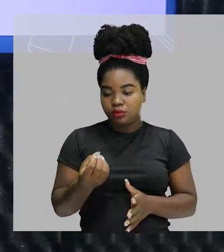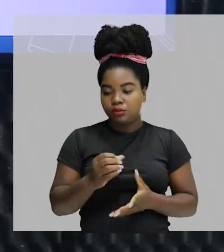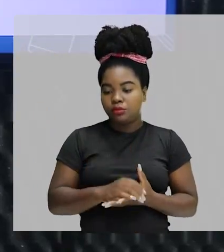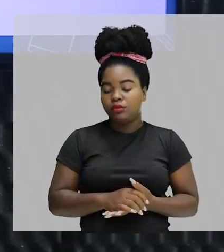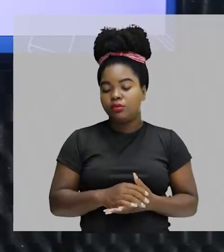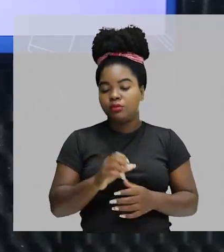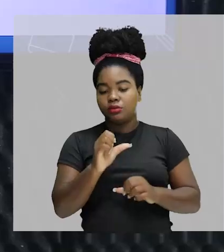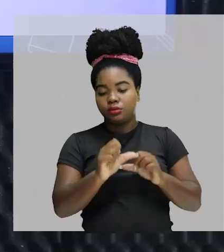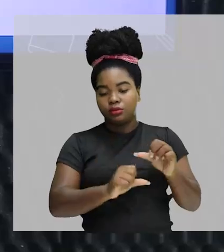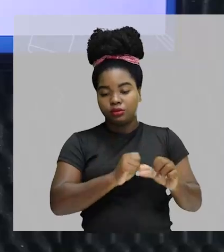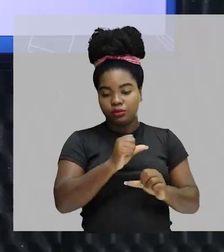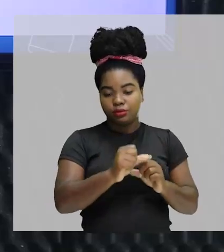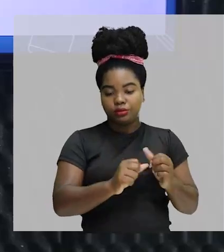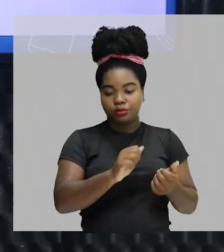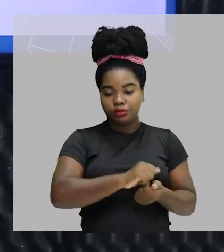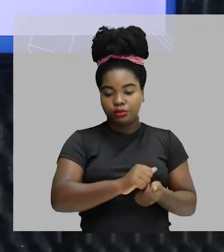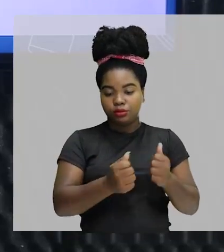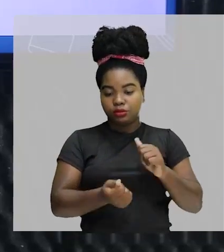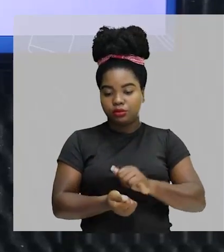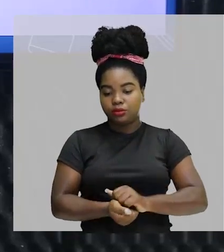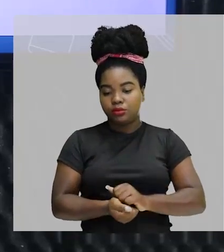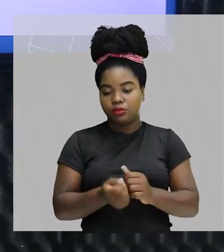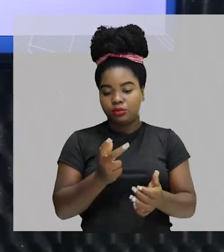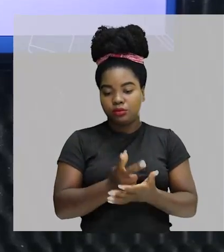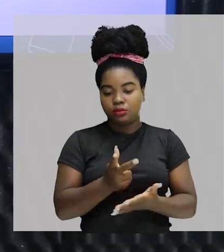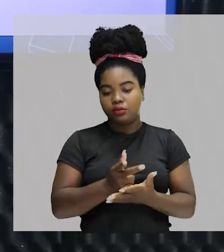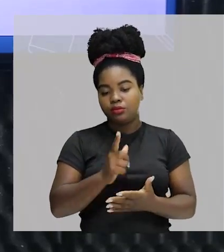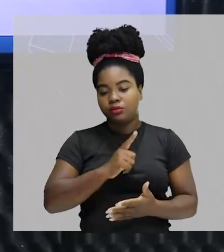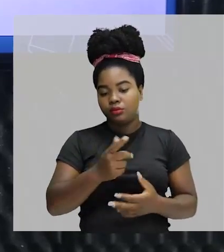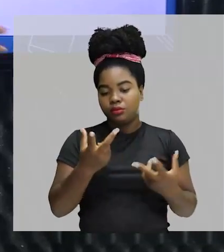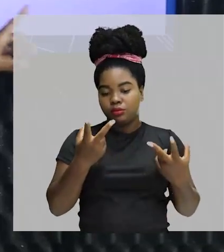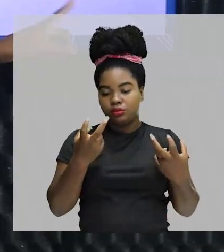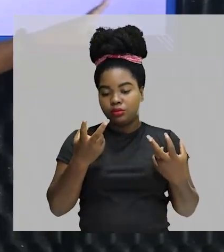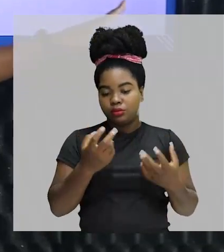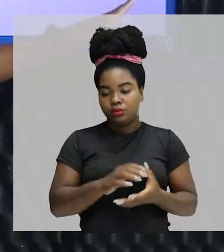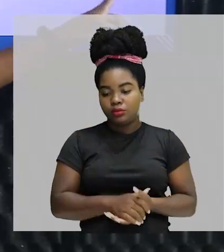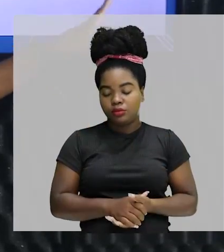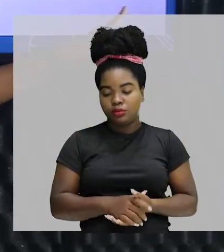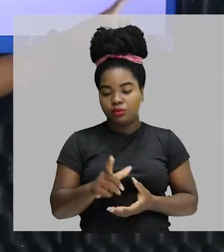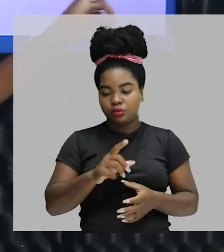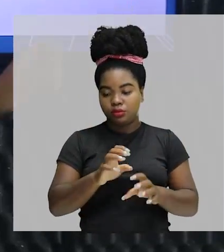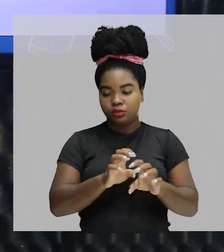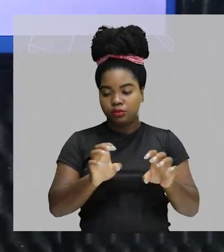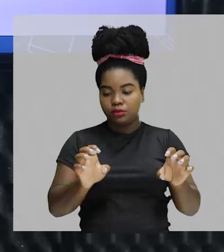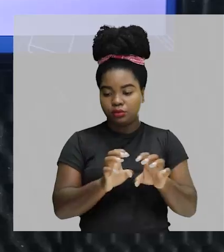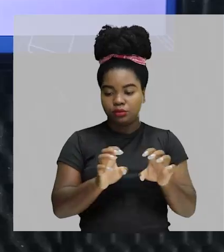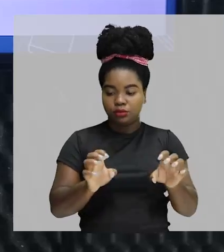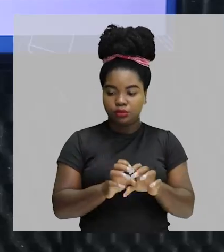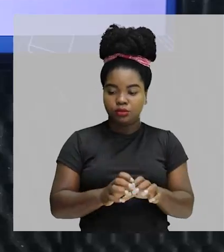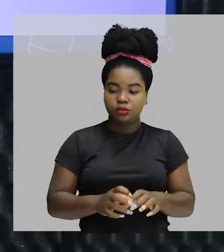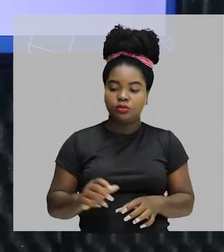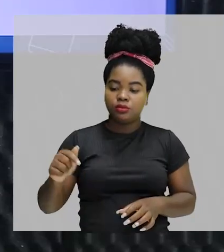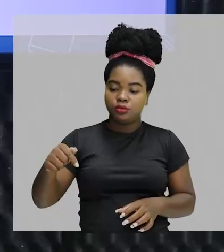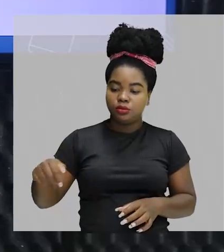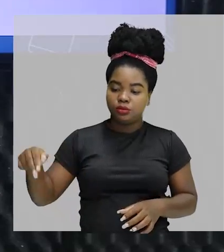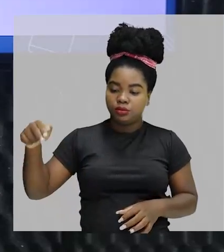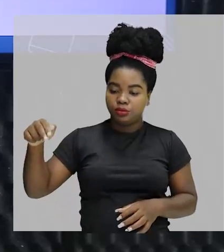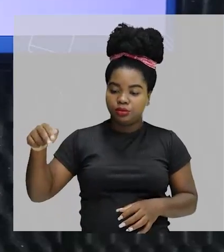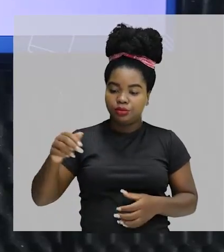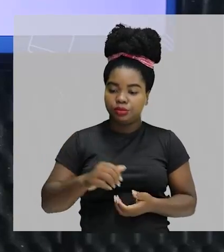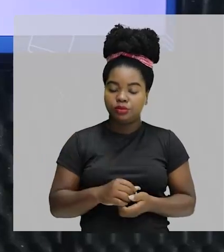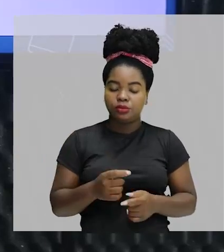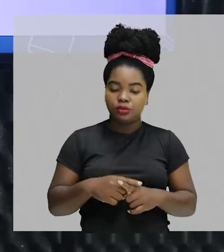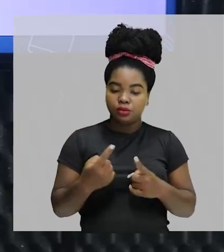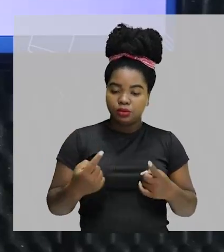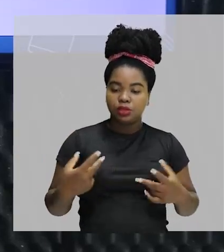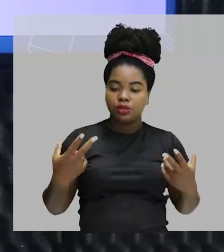aquele ajuste que a gente sempre faz para que você perceba que, muito embora aqui esteja representando com A0, mas é o